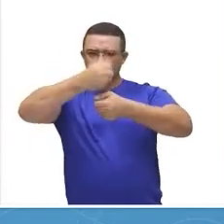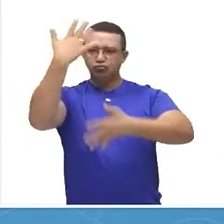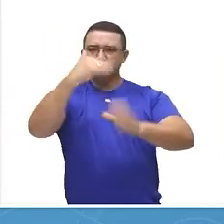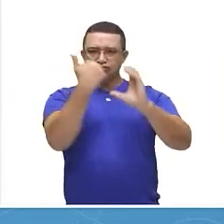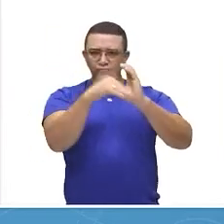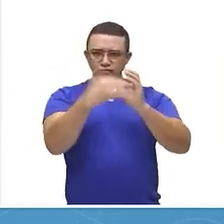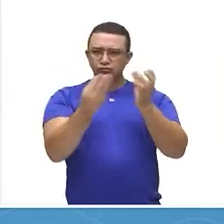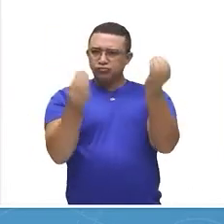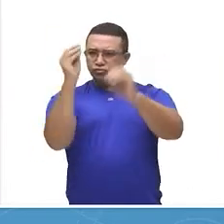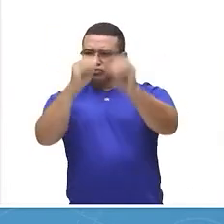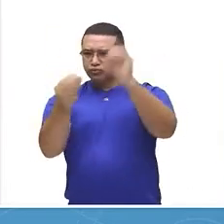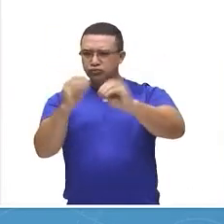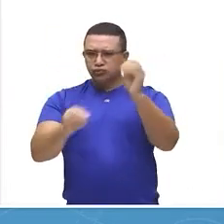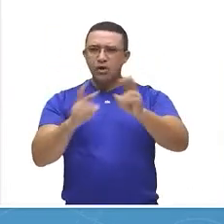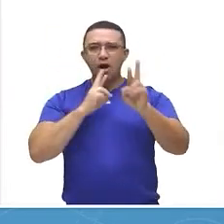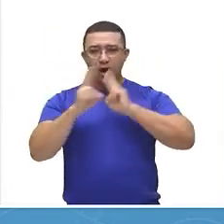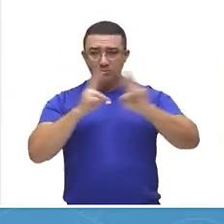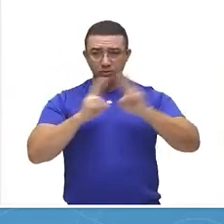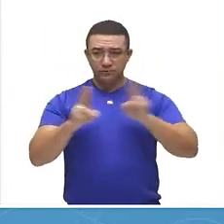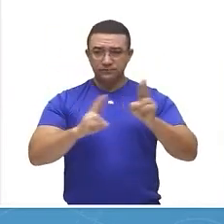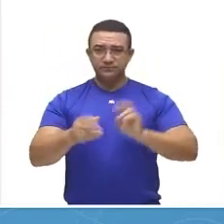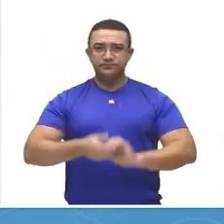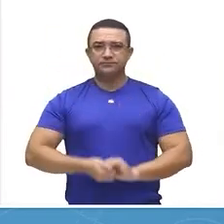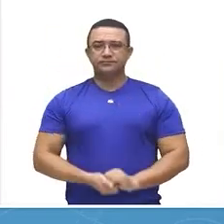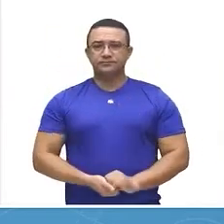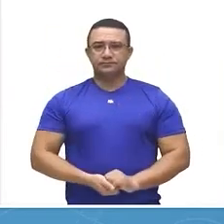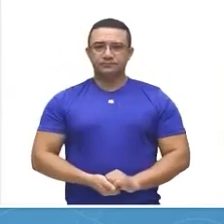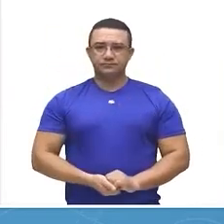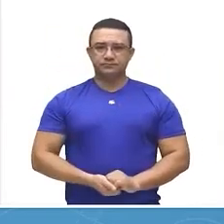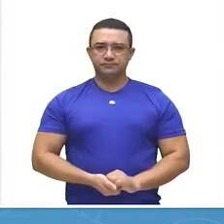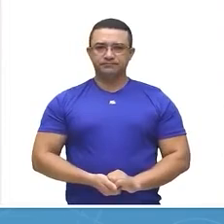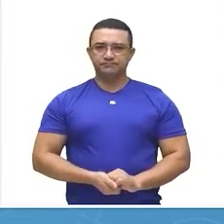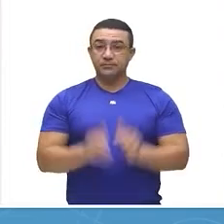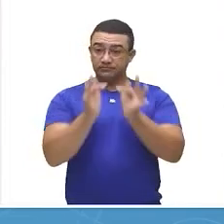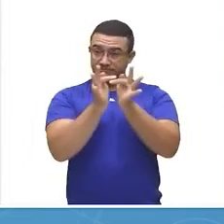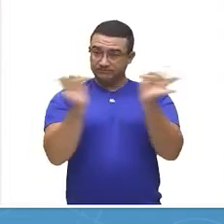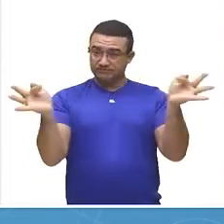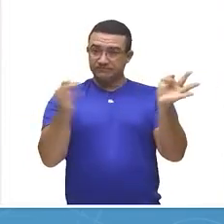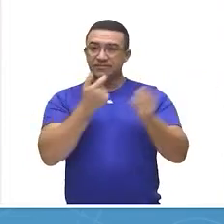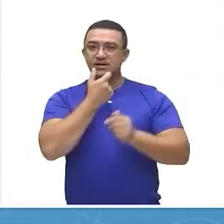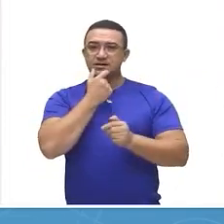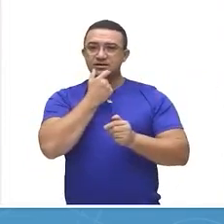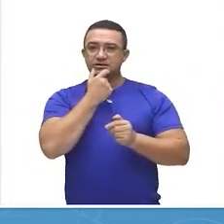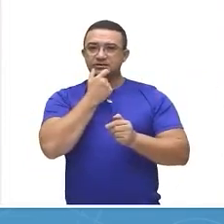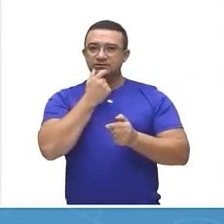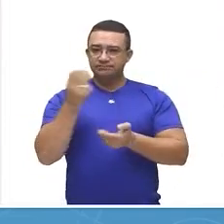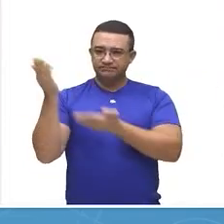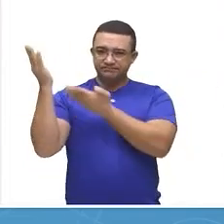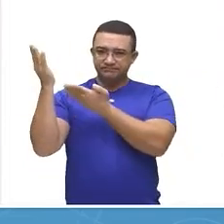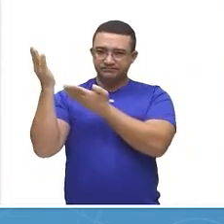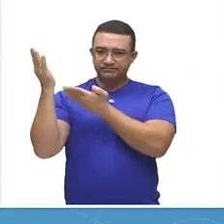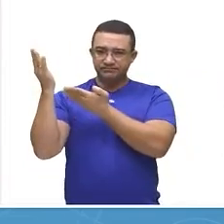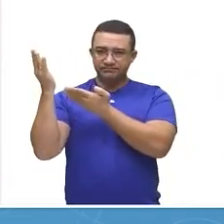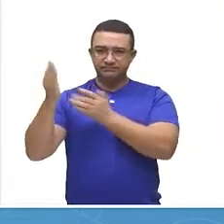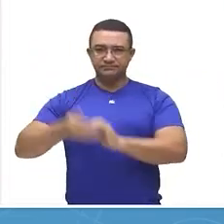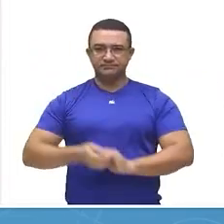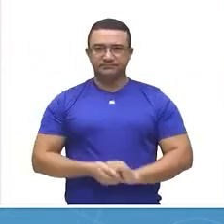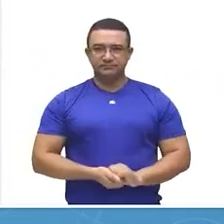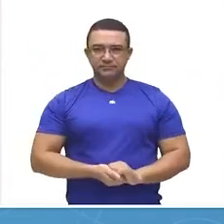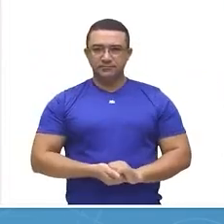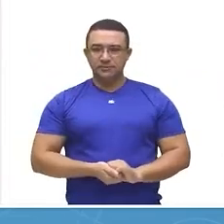respostas. Olha só, nós tínhamos então, She used to write her diary. Daí nós temos ali a lacuna ser preenchida com